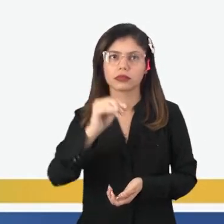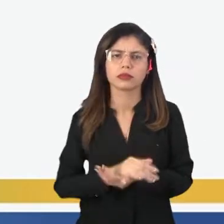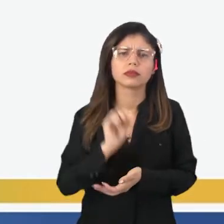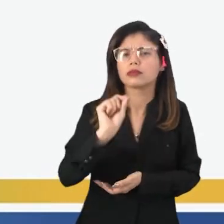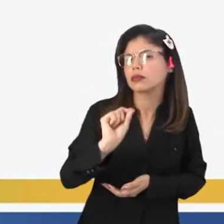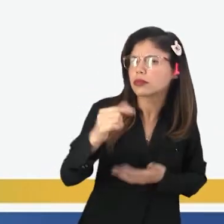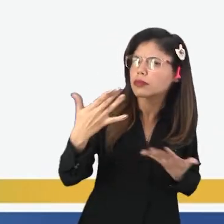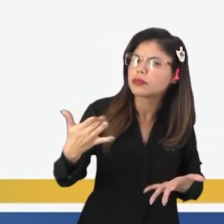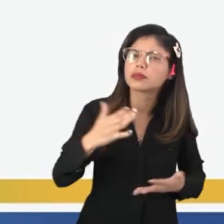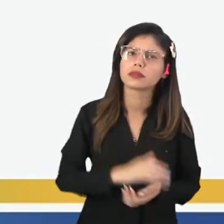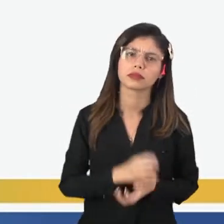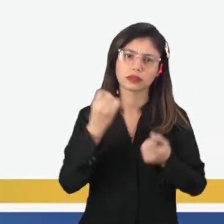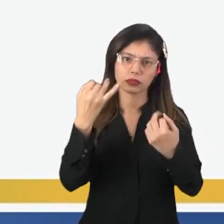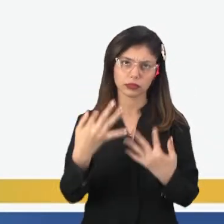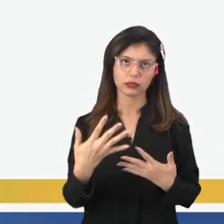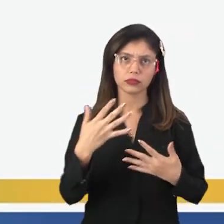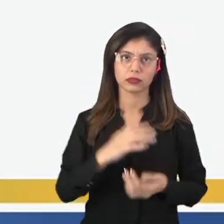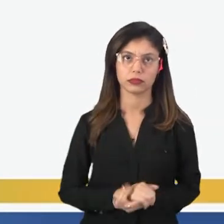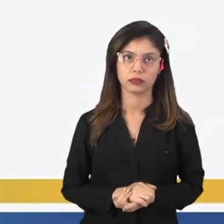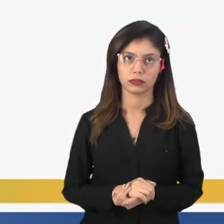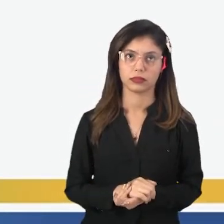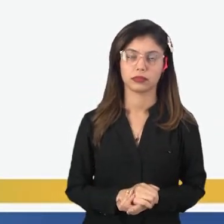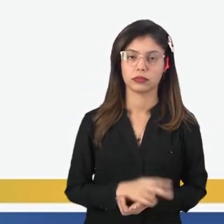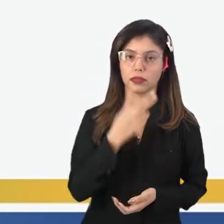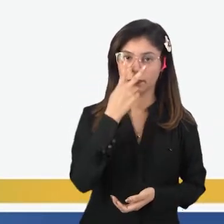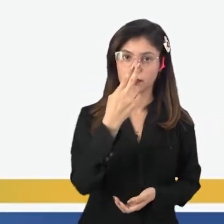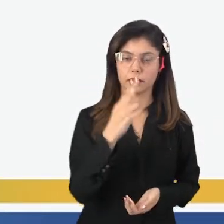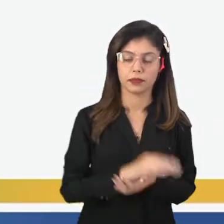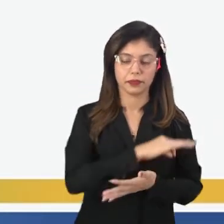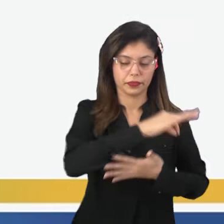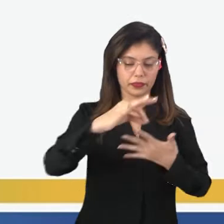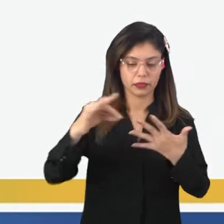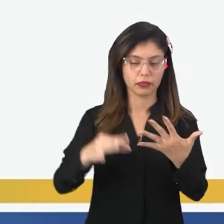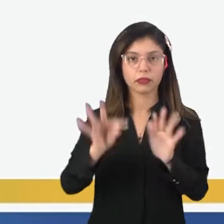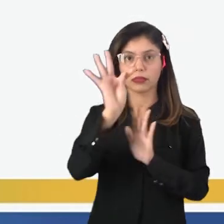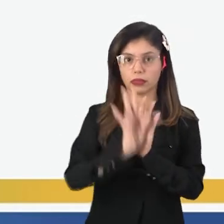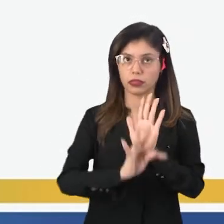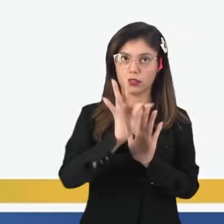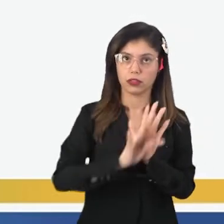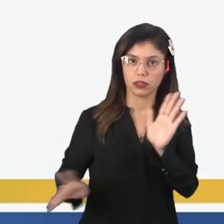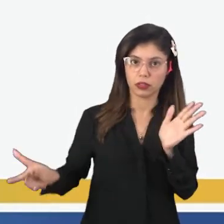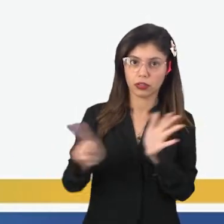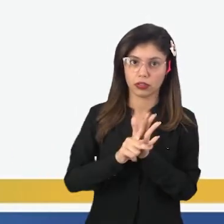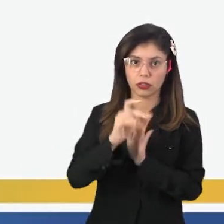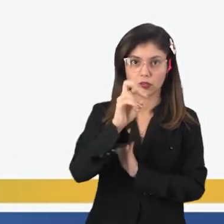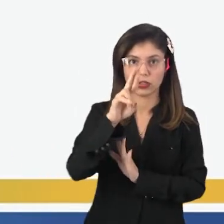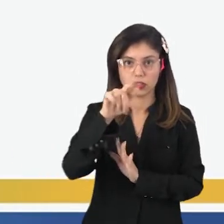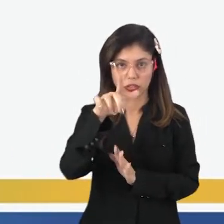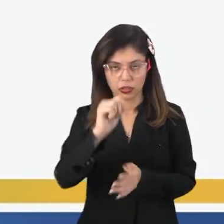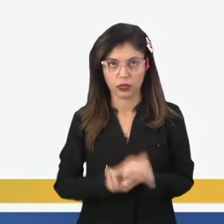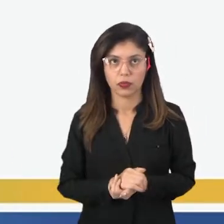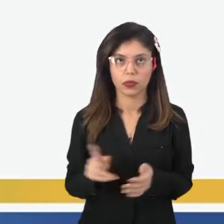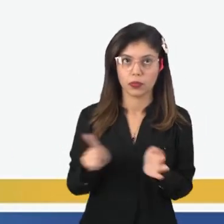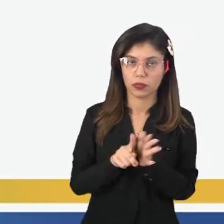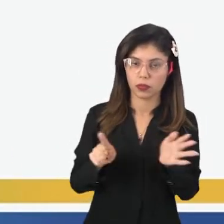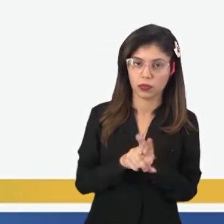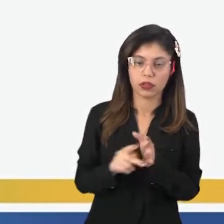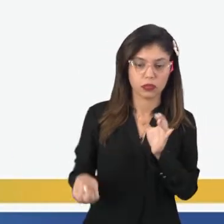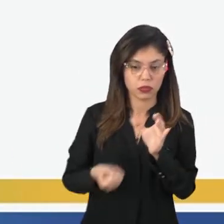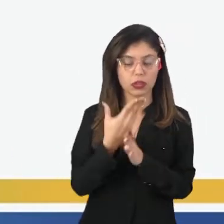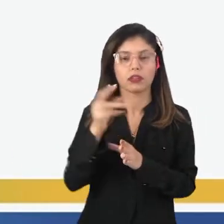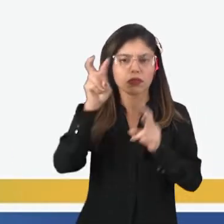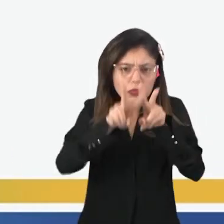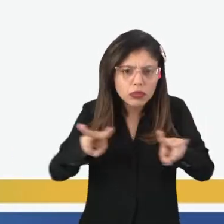é intertextualidade explícita? Aparecem elementos do texto original no texto recriado,